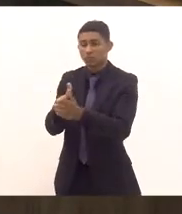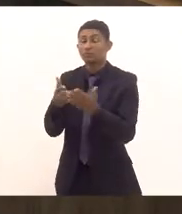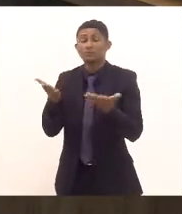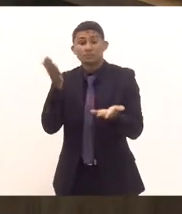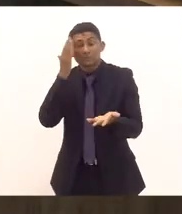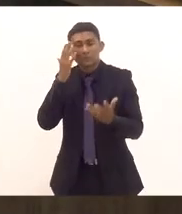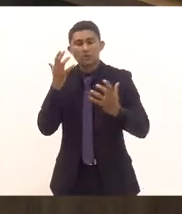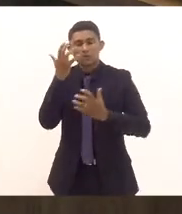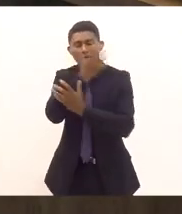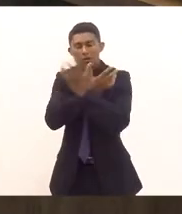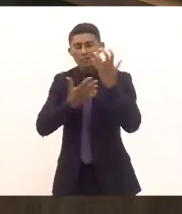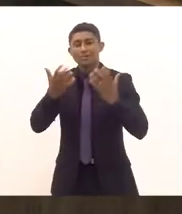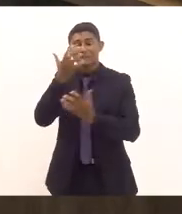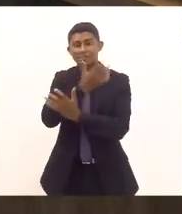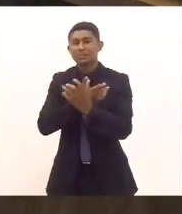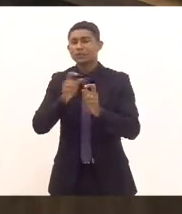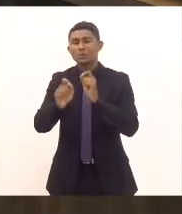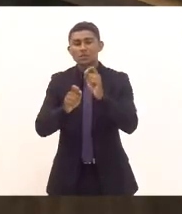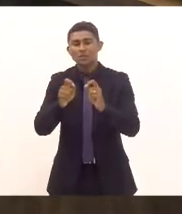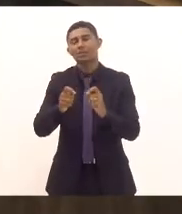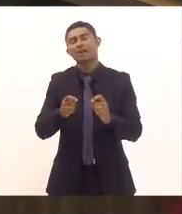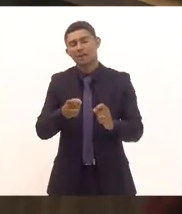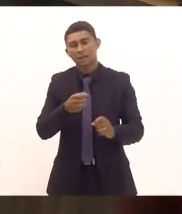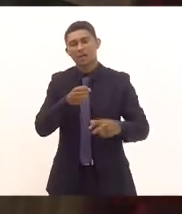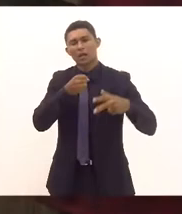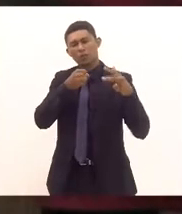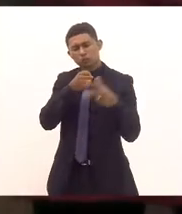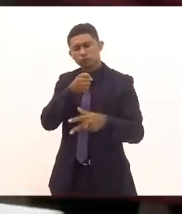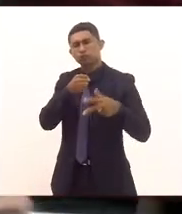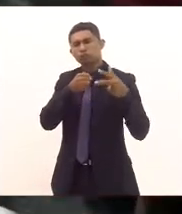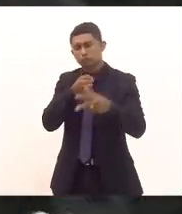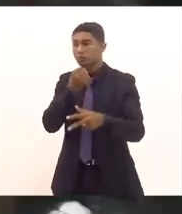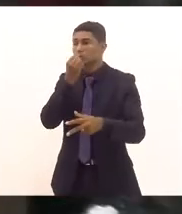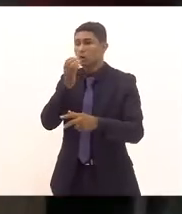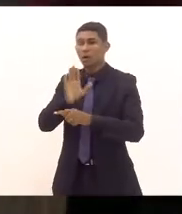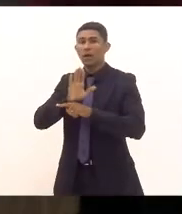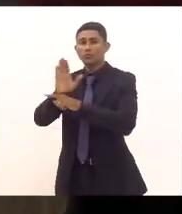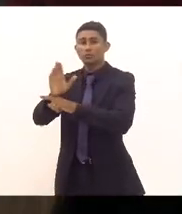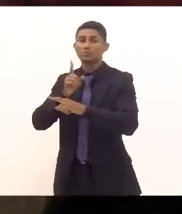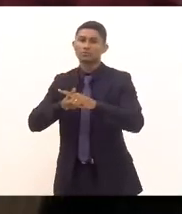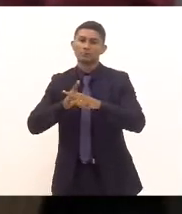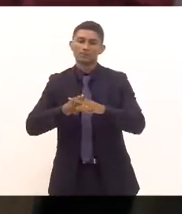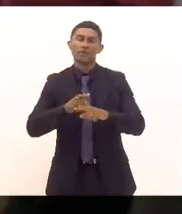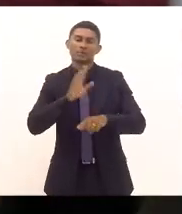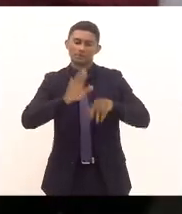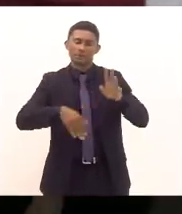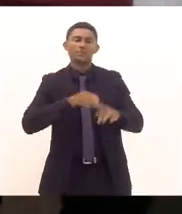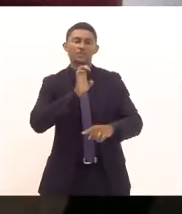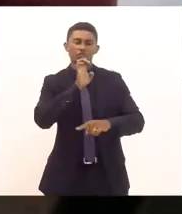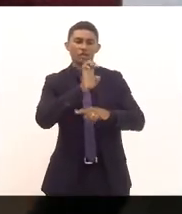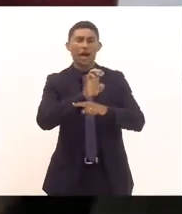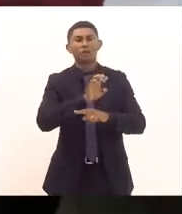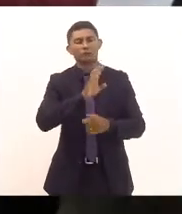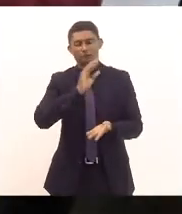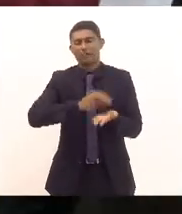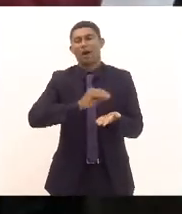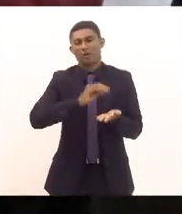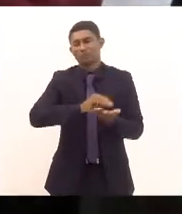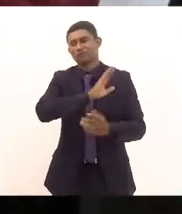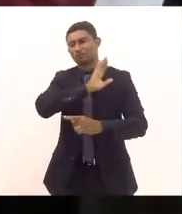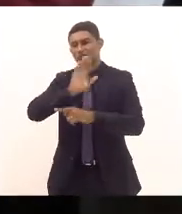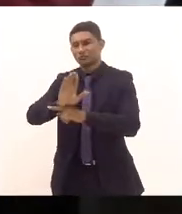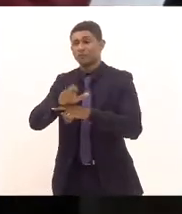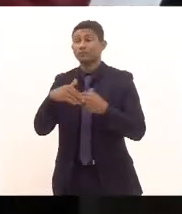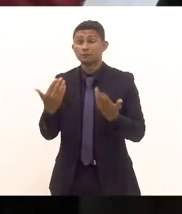que faz esse trabalho direto atuando ou muitas vezes onde não tem nenhum equipamento do estado nem mesmo equipamento de Cultura